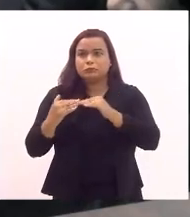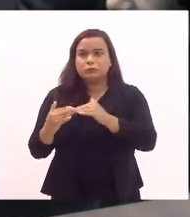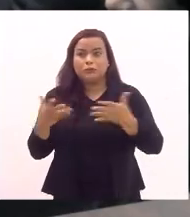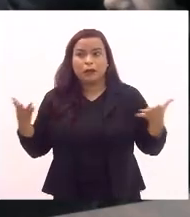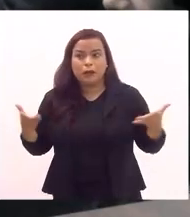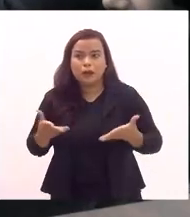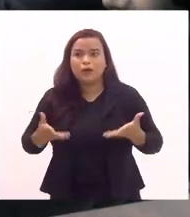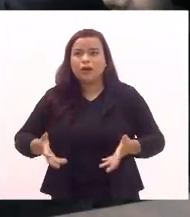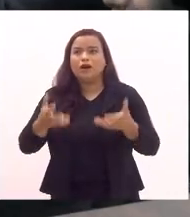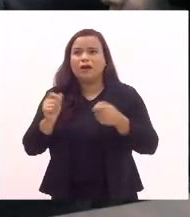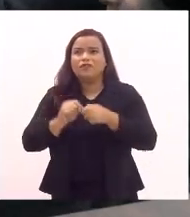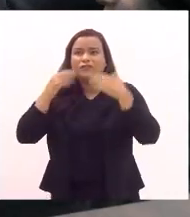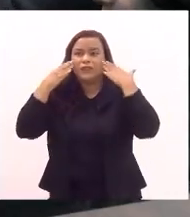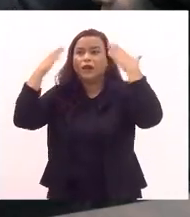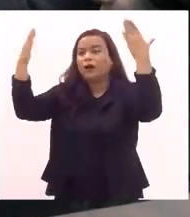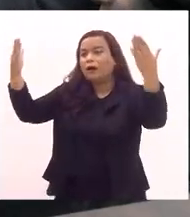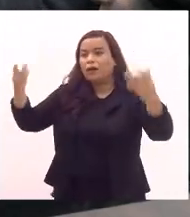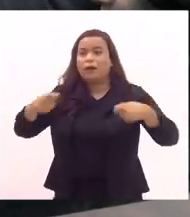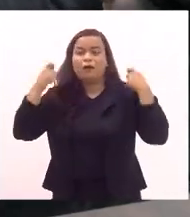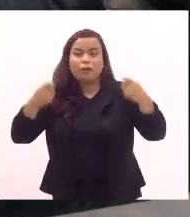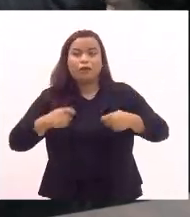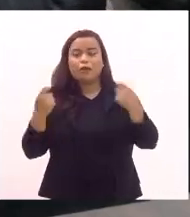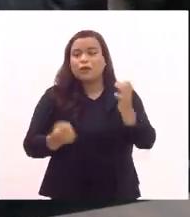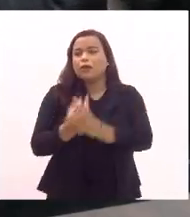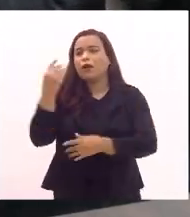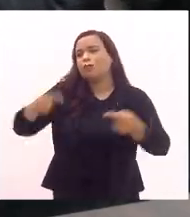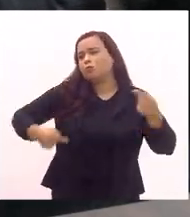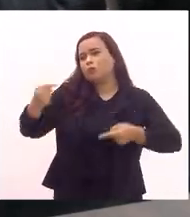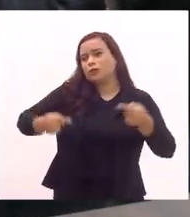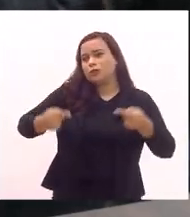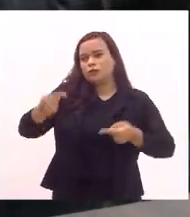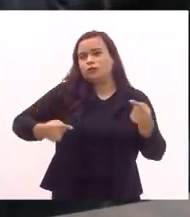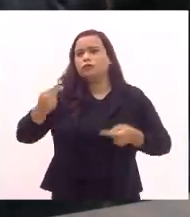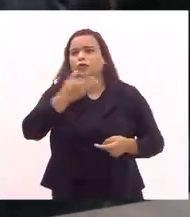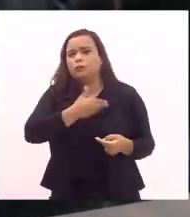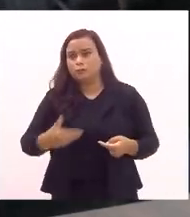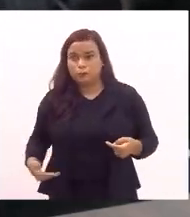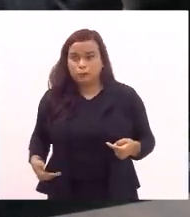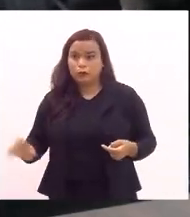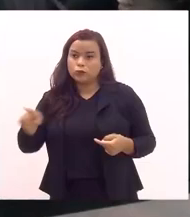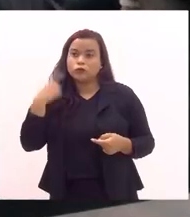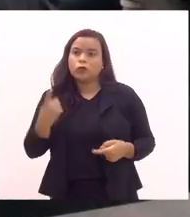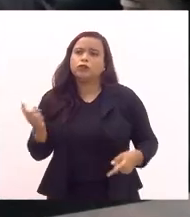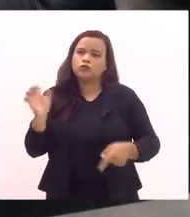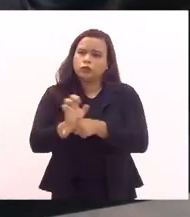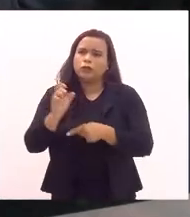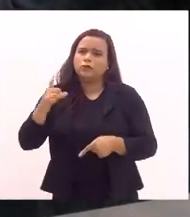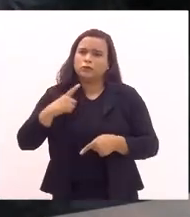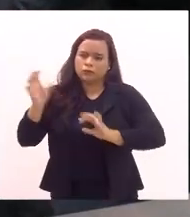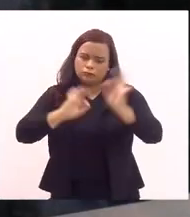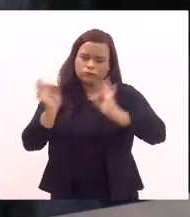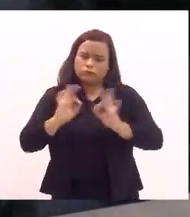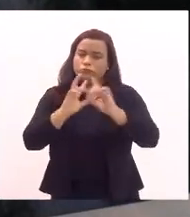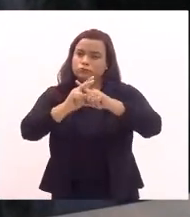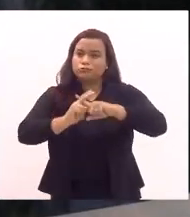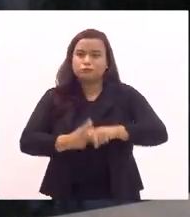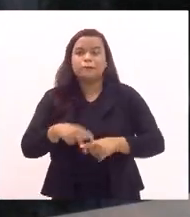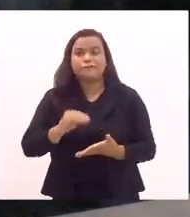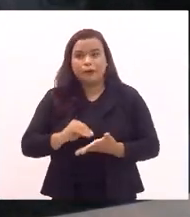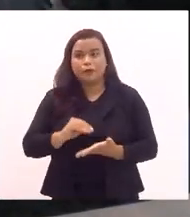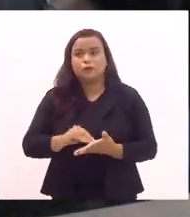querem fazer todo esse alvoroço criar política pública quando na verdade a gente tem um estado para reedificar